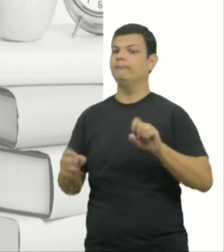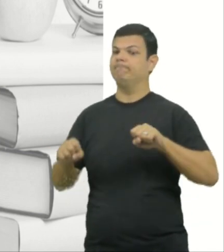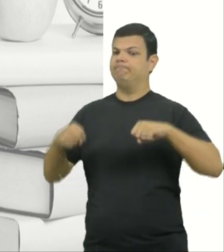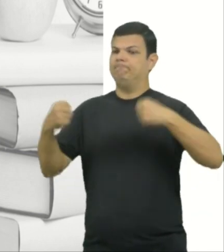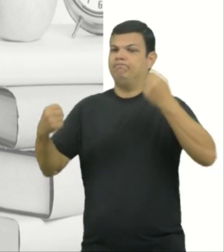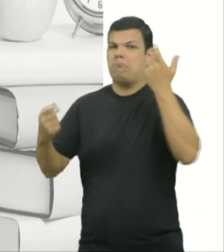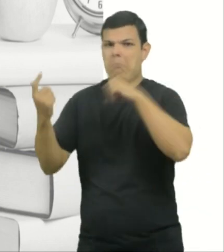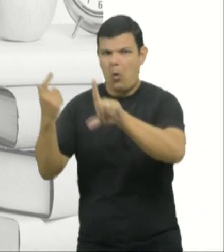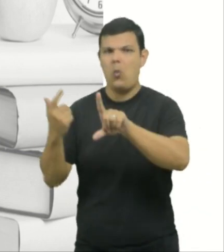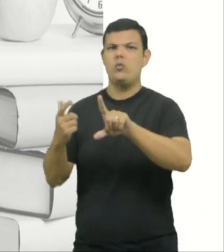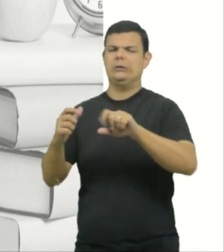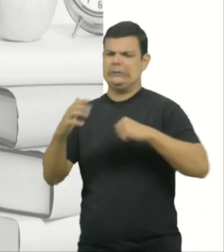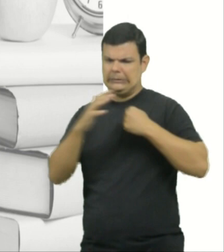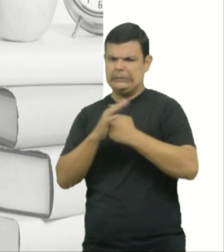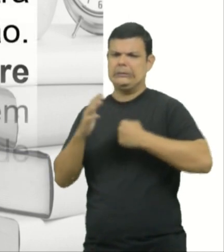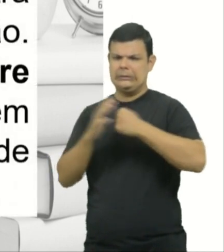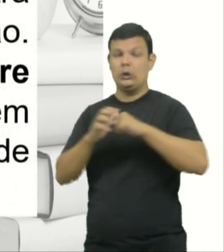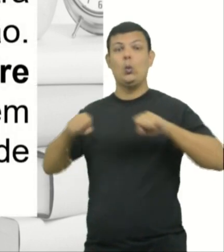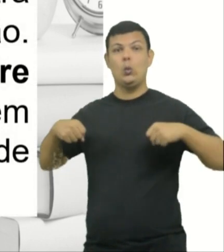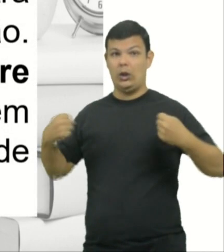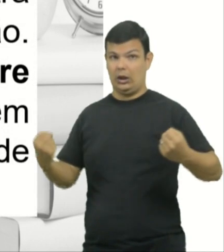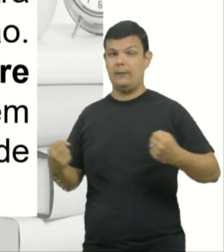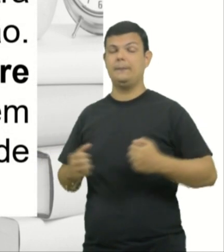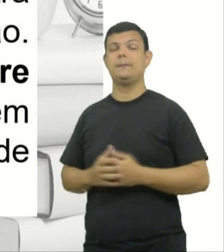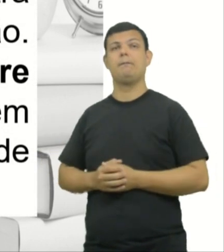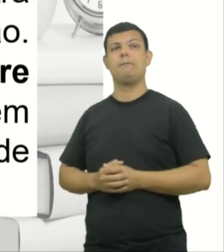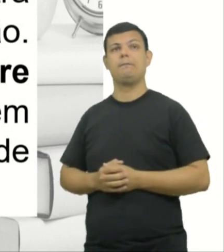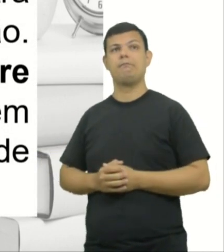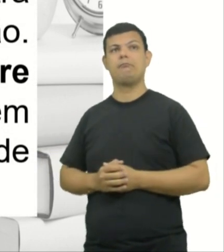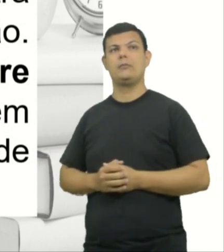conquistados através de muita luta. Bom,